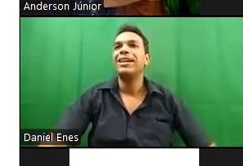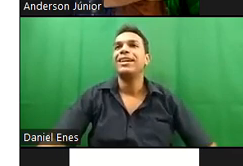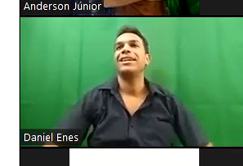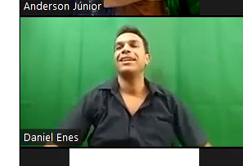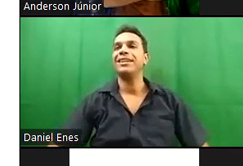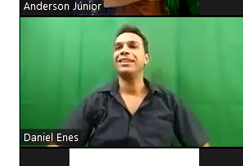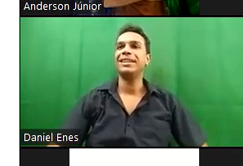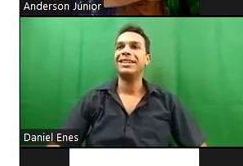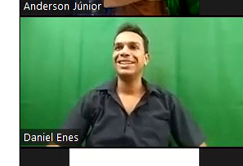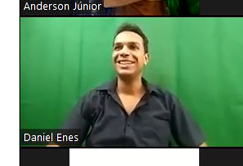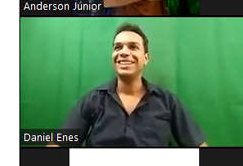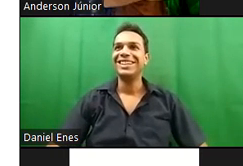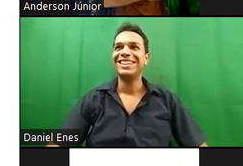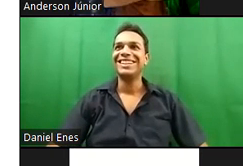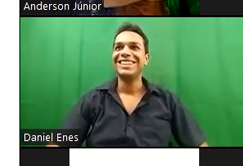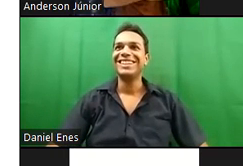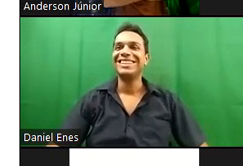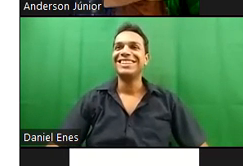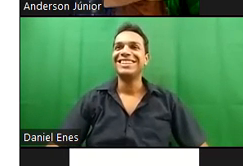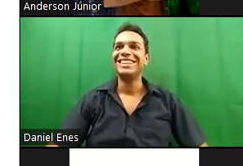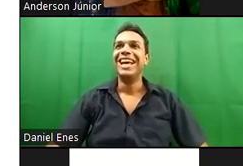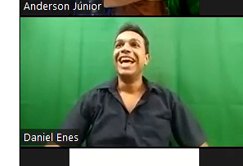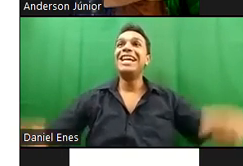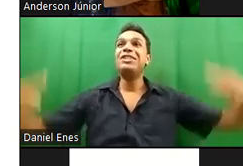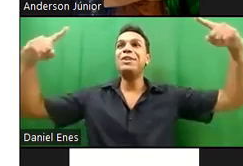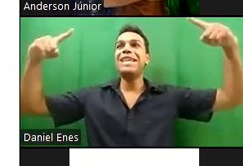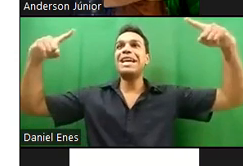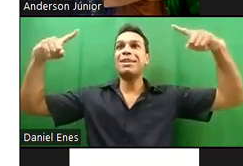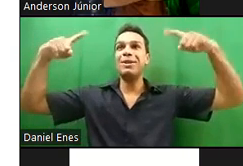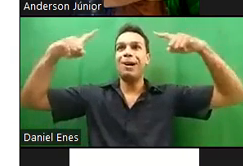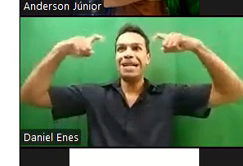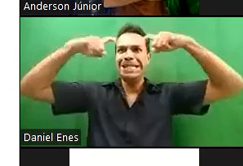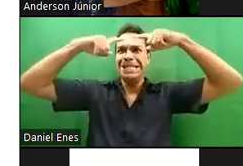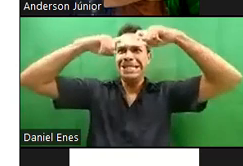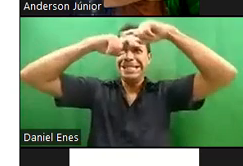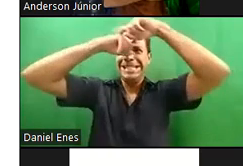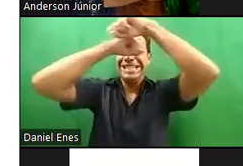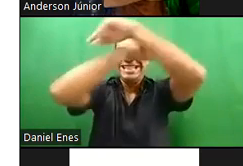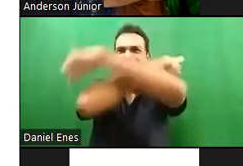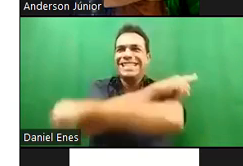lá na prova, lá já sabe que é difícil, tá? E aí, se eu fizer isso aqui, ó?